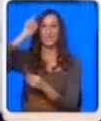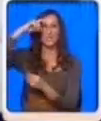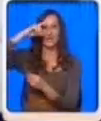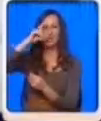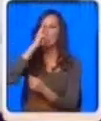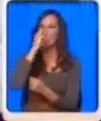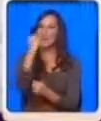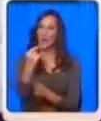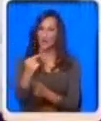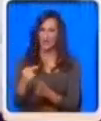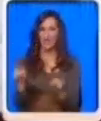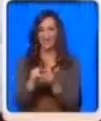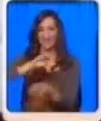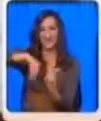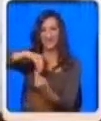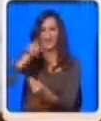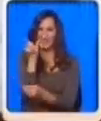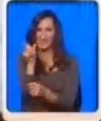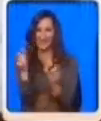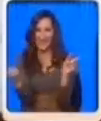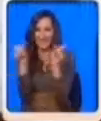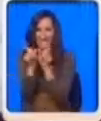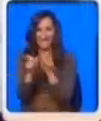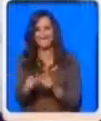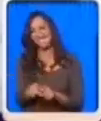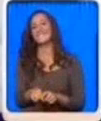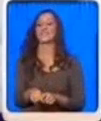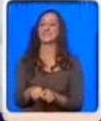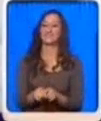uma coreografia fantástica do Marco Manilis.